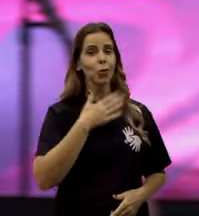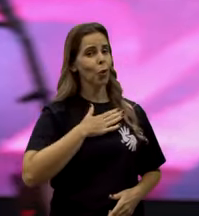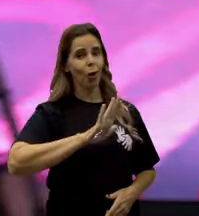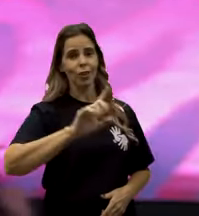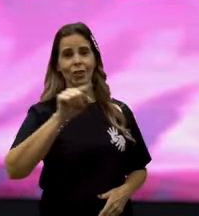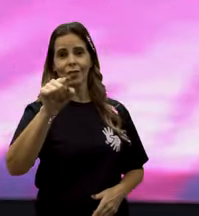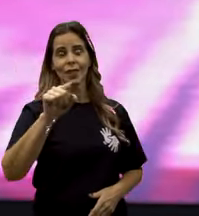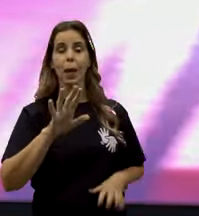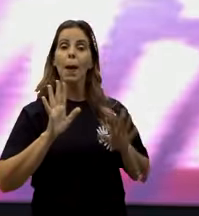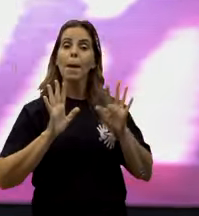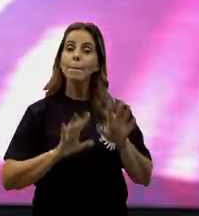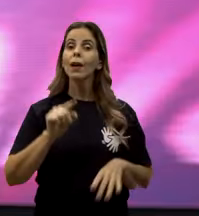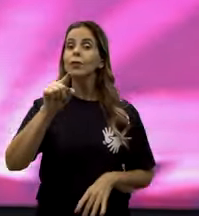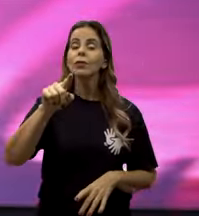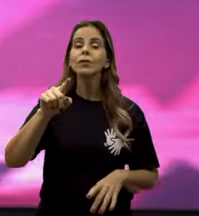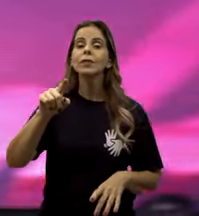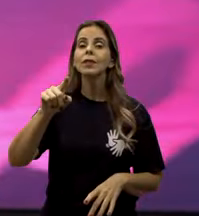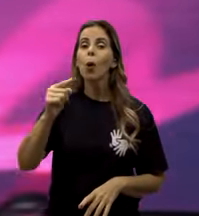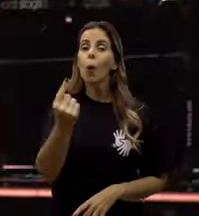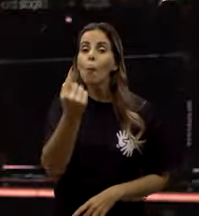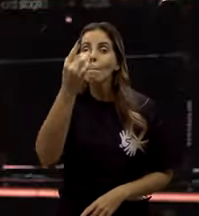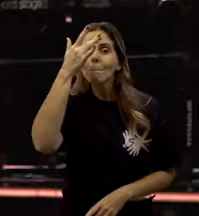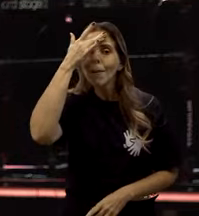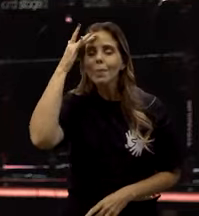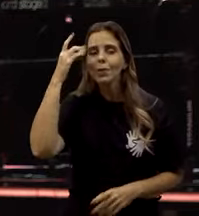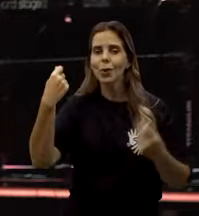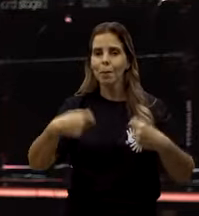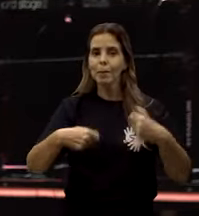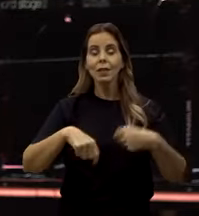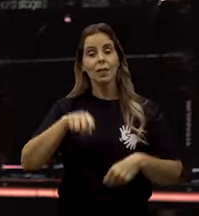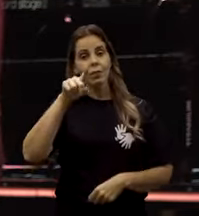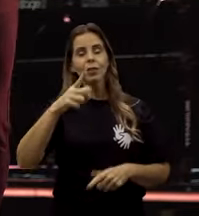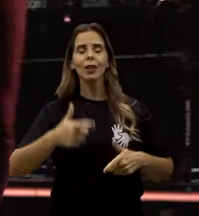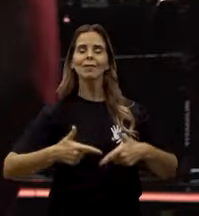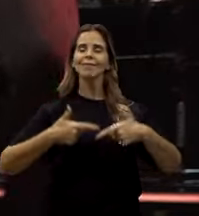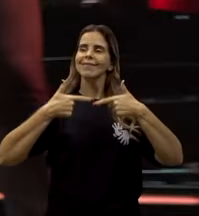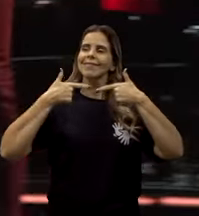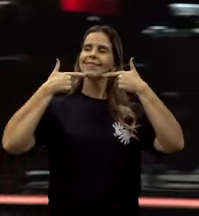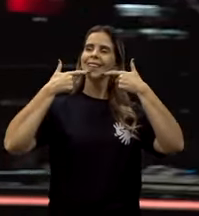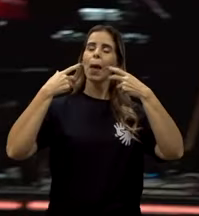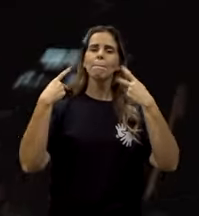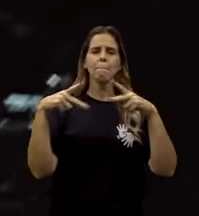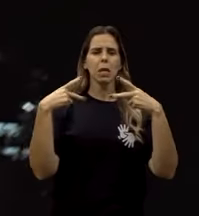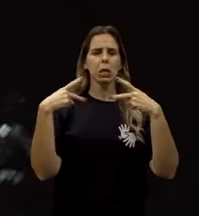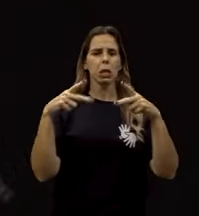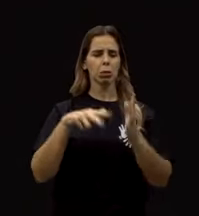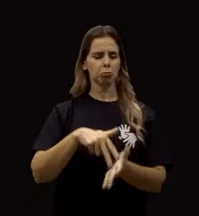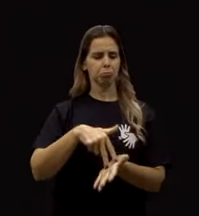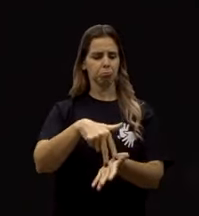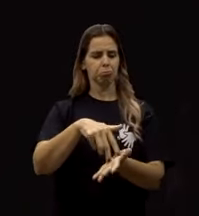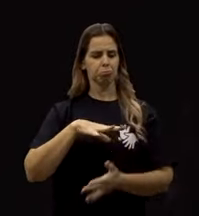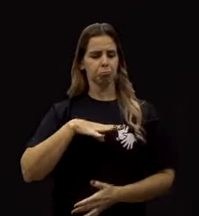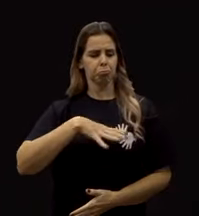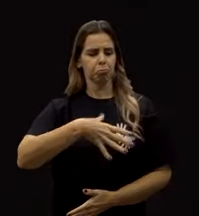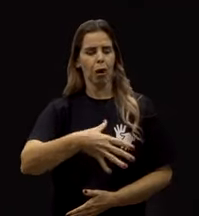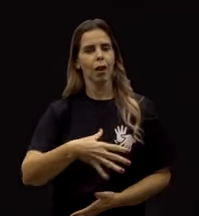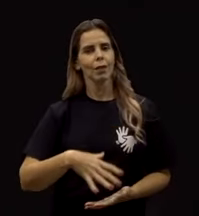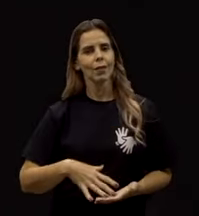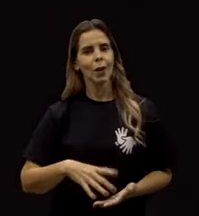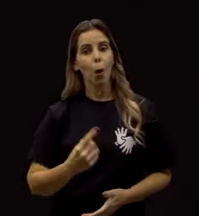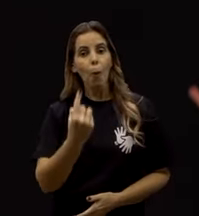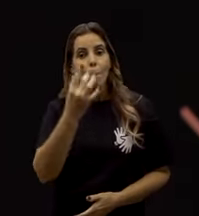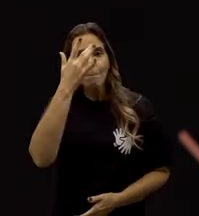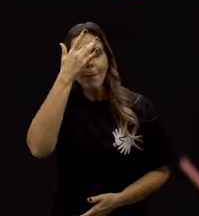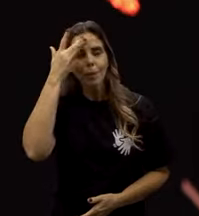precisa de você sorrindo Alguém precisa de você de pé Alguém precisa de você pregando Alguém precisa de você andando e